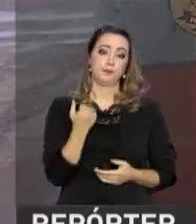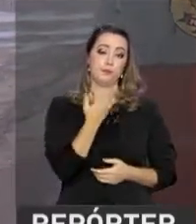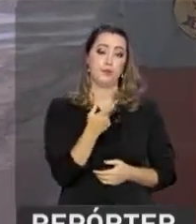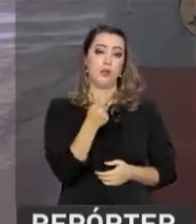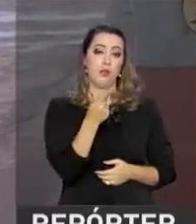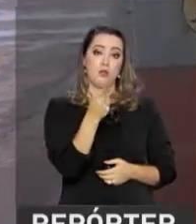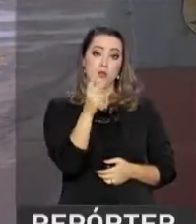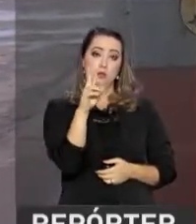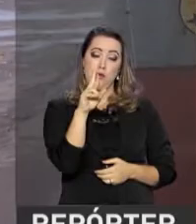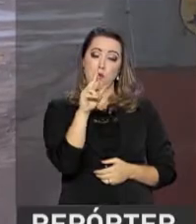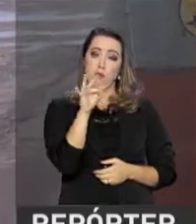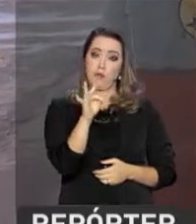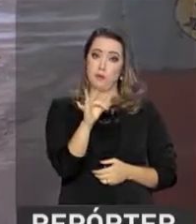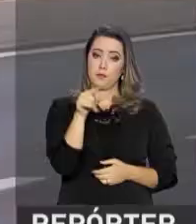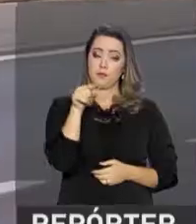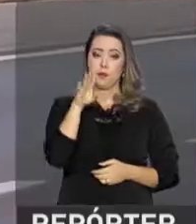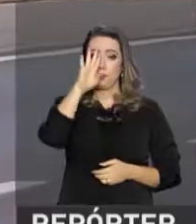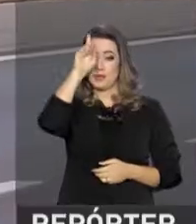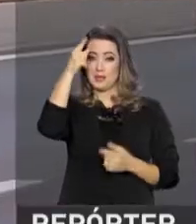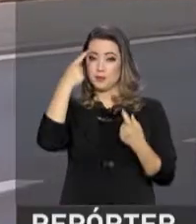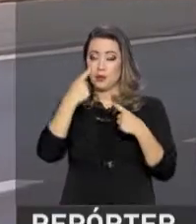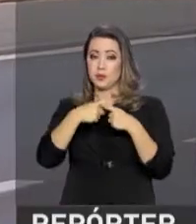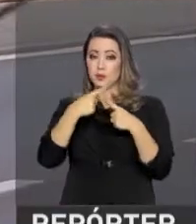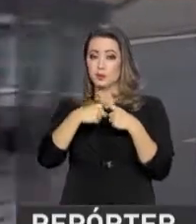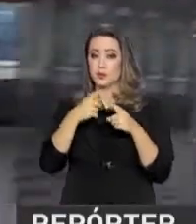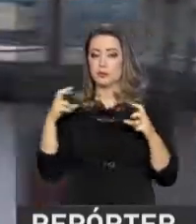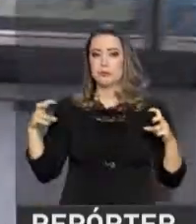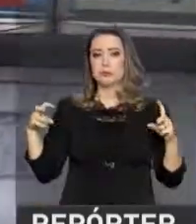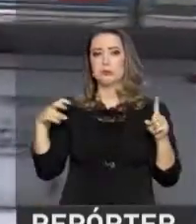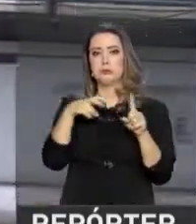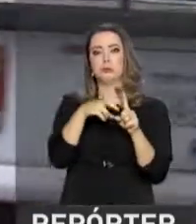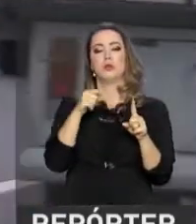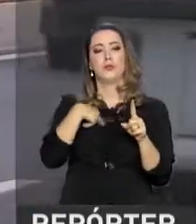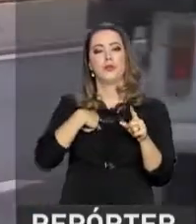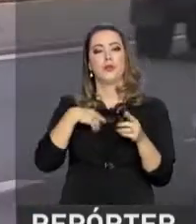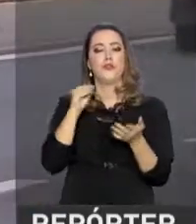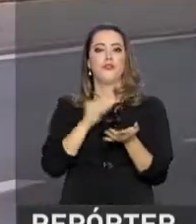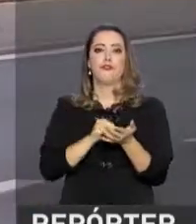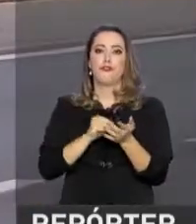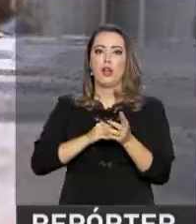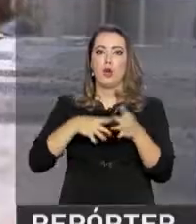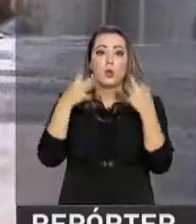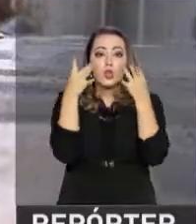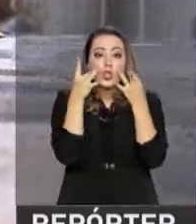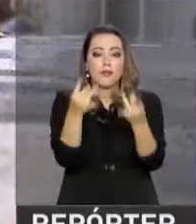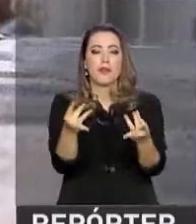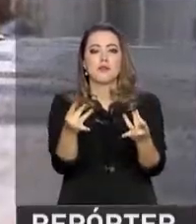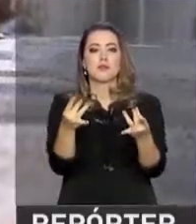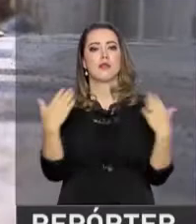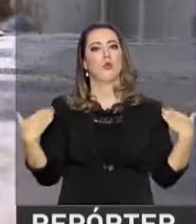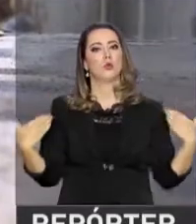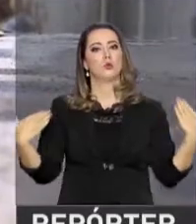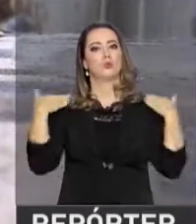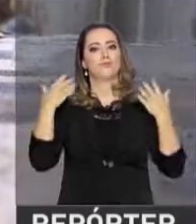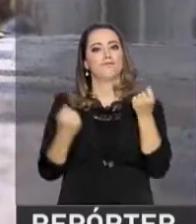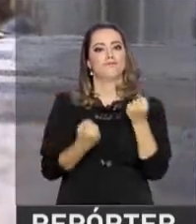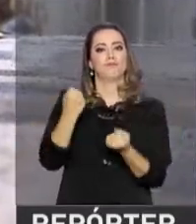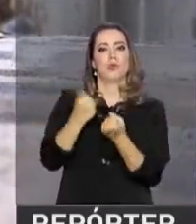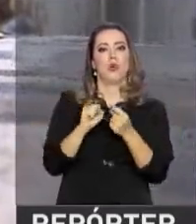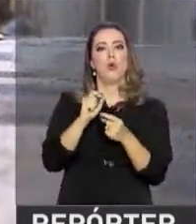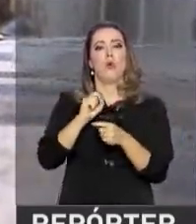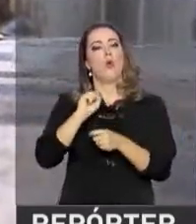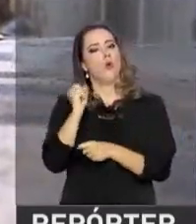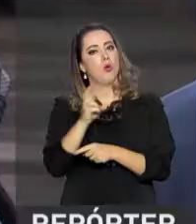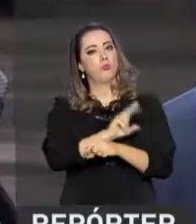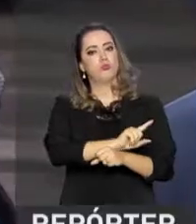principais causas dos acidentes continuam sendo a falta de atenção do motorista dirigir com velocidade acima do que